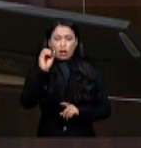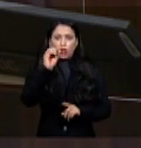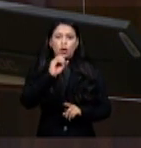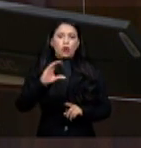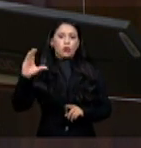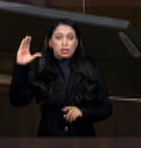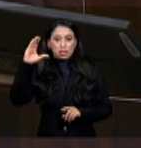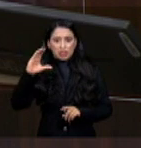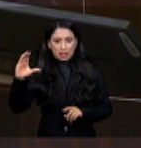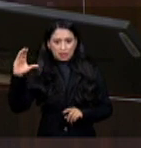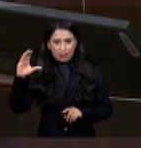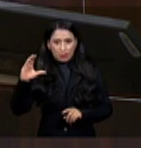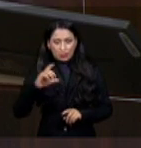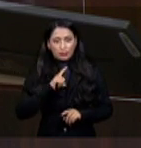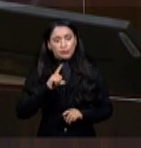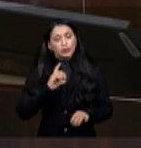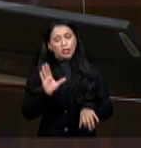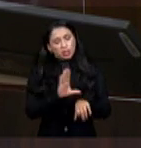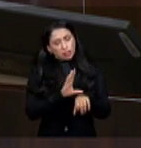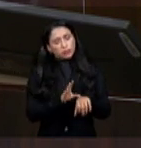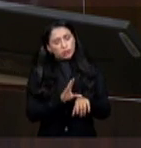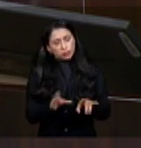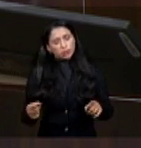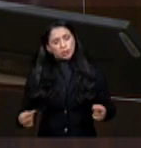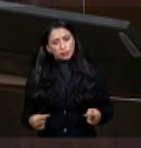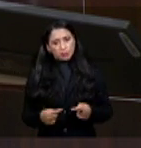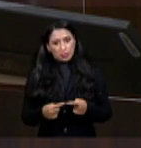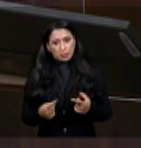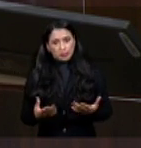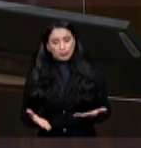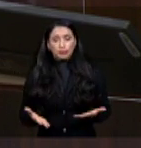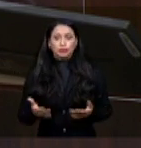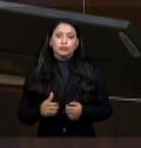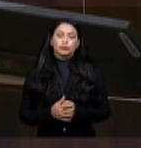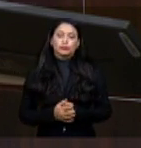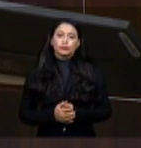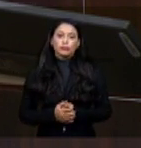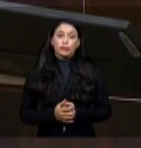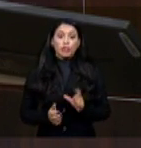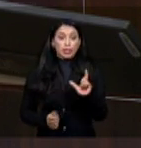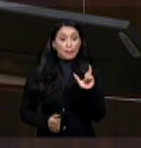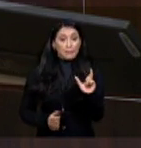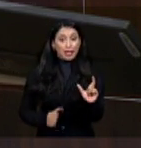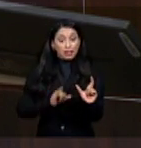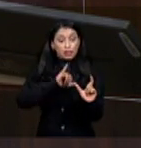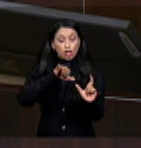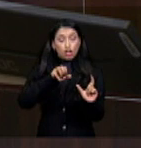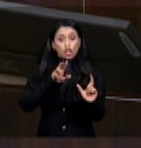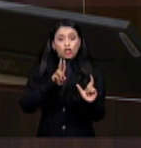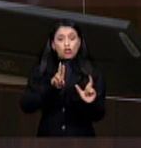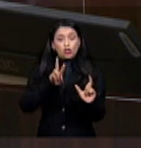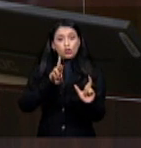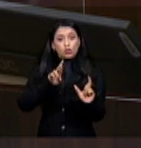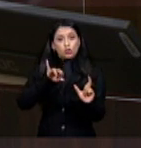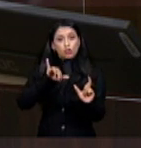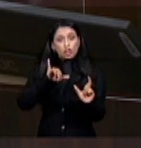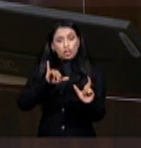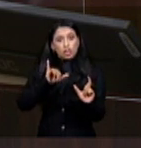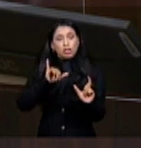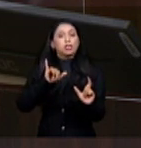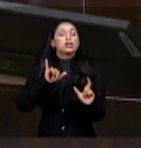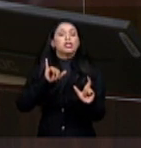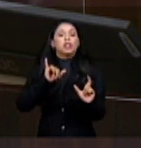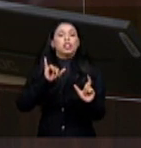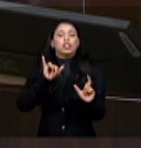é da própria Constituição da República e o adjetivo jurídico por sua vez definir